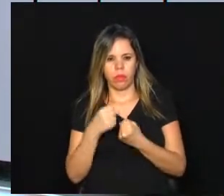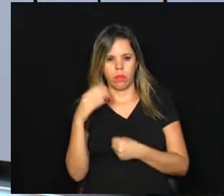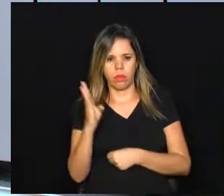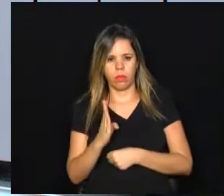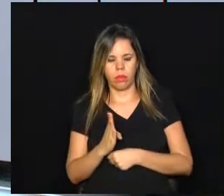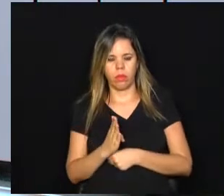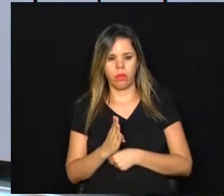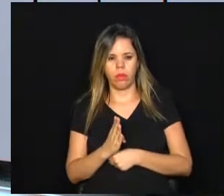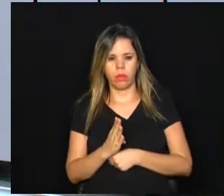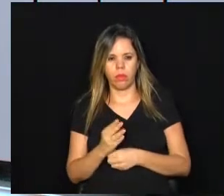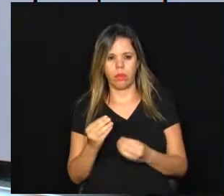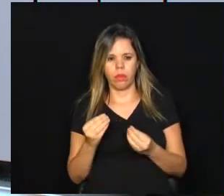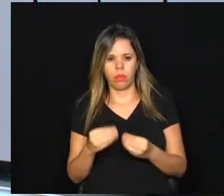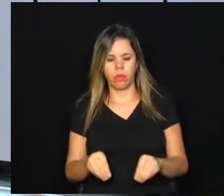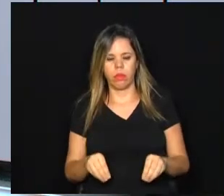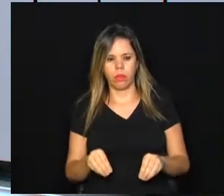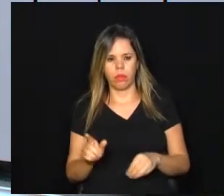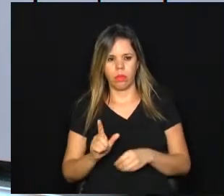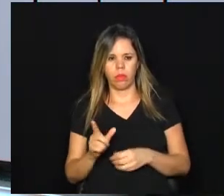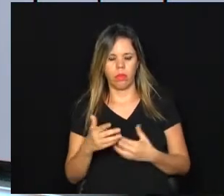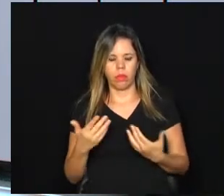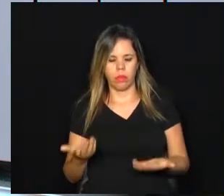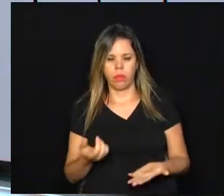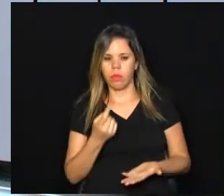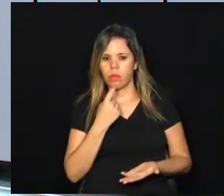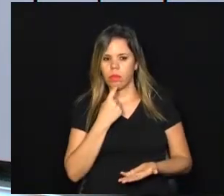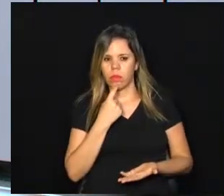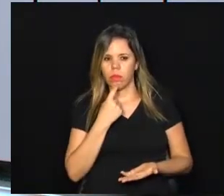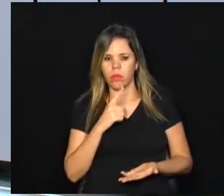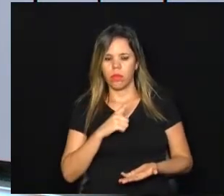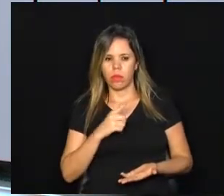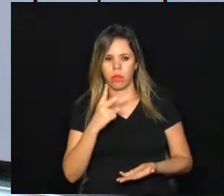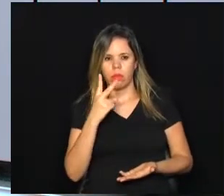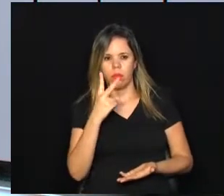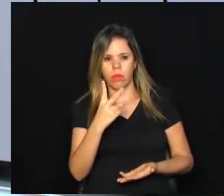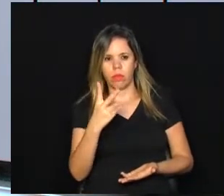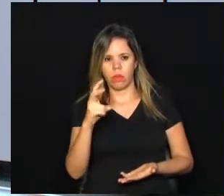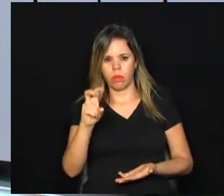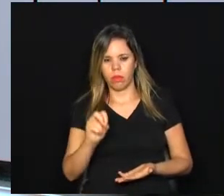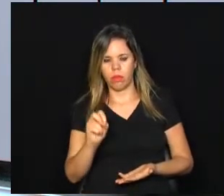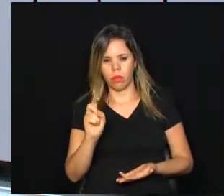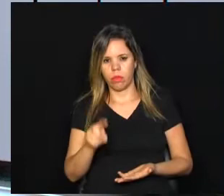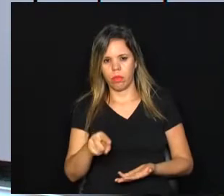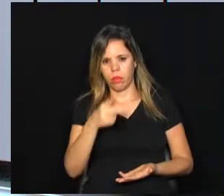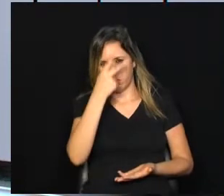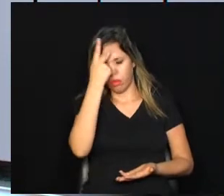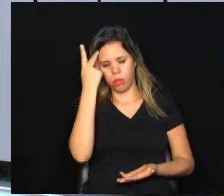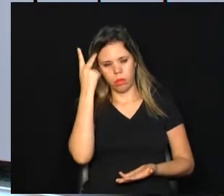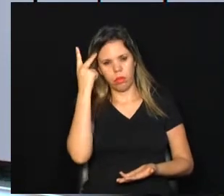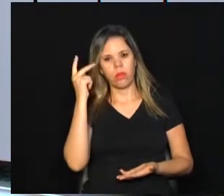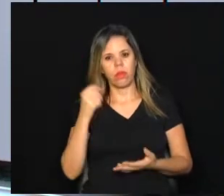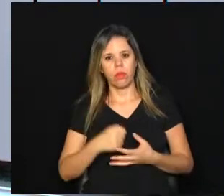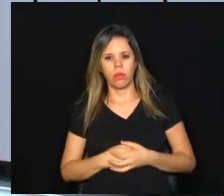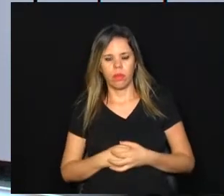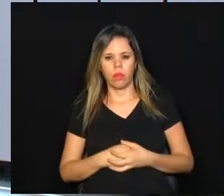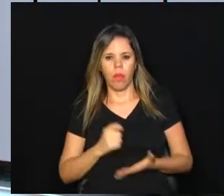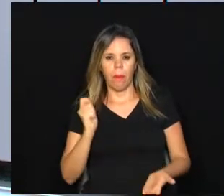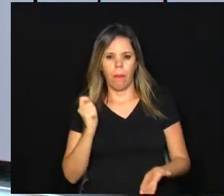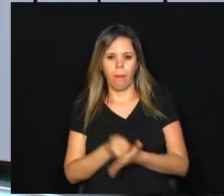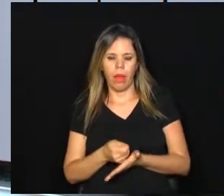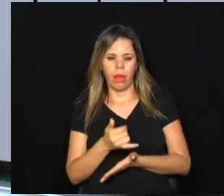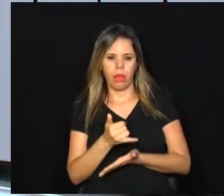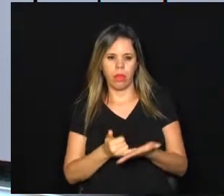isso impacta. Claro. Né? Mas Campinas tem 250 mil pessoas que pagam a